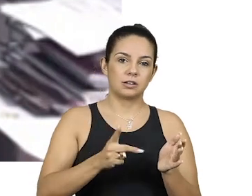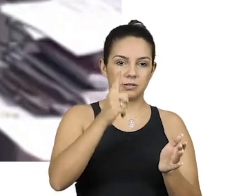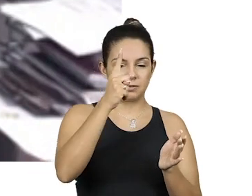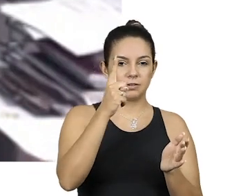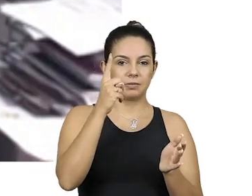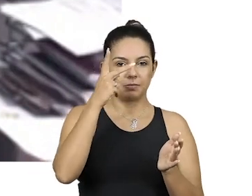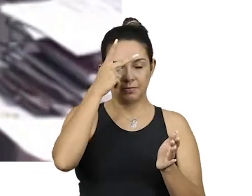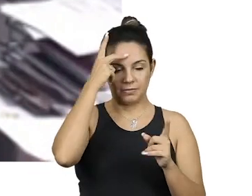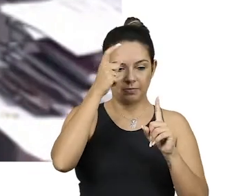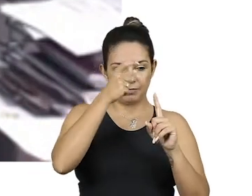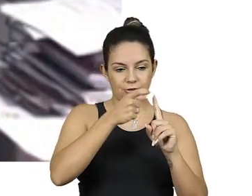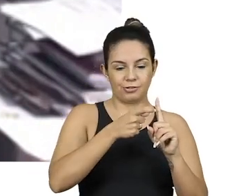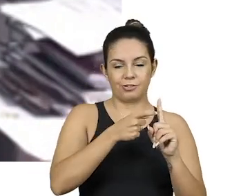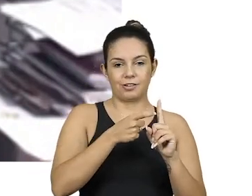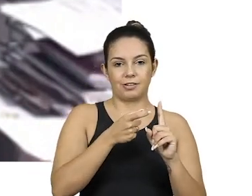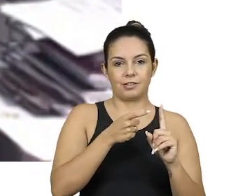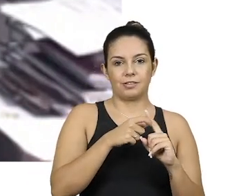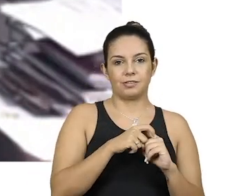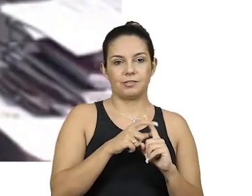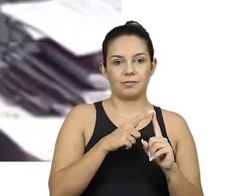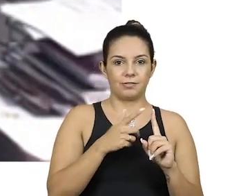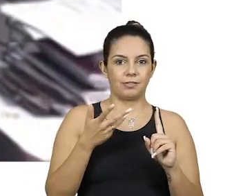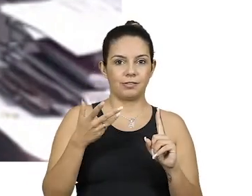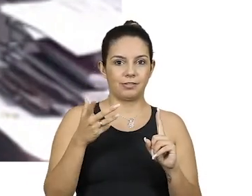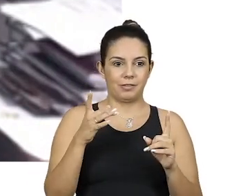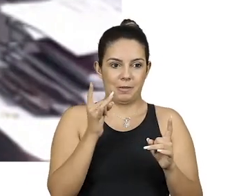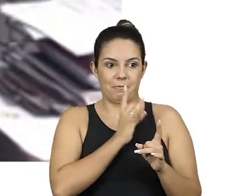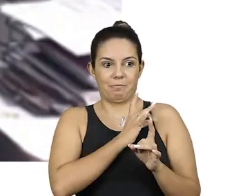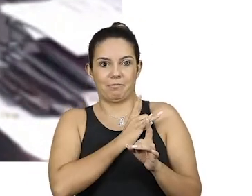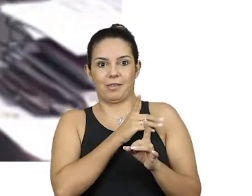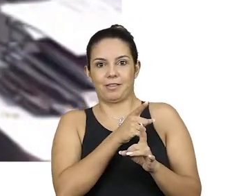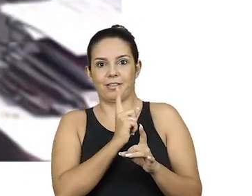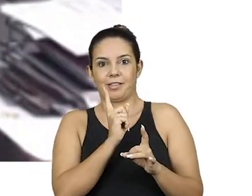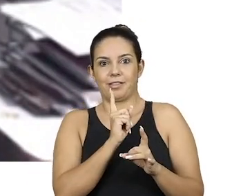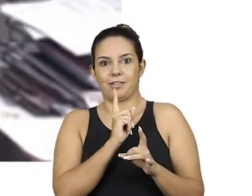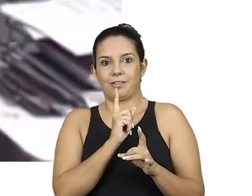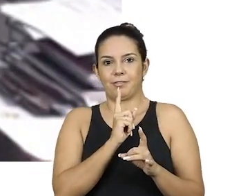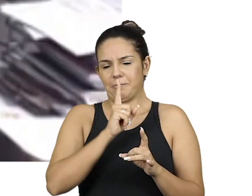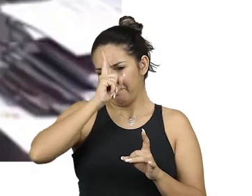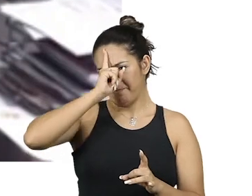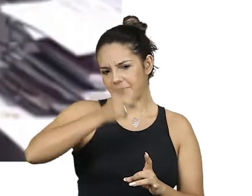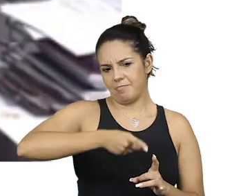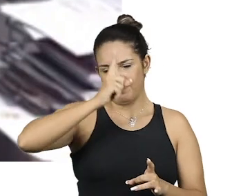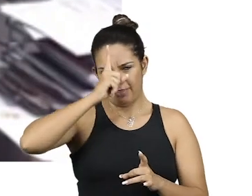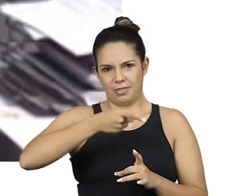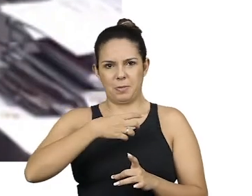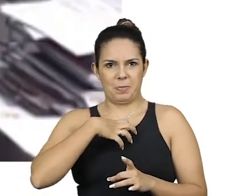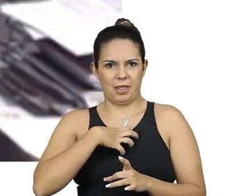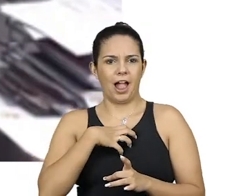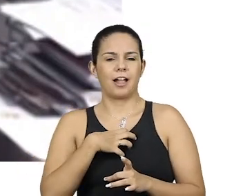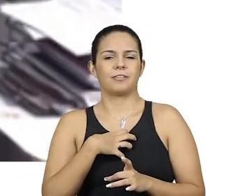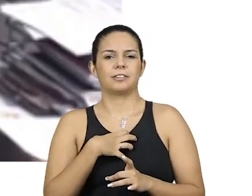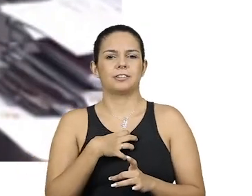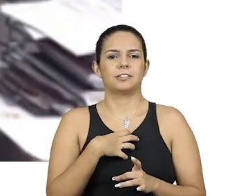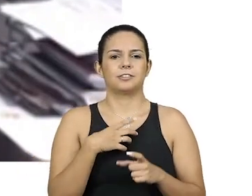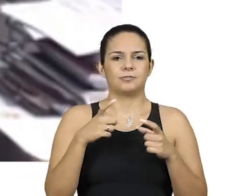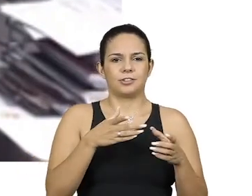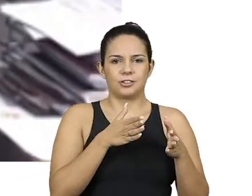uma personalidade assombrosa, dominante. Aonde ela